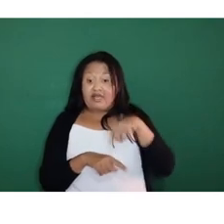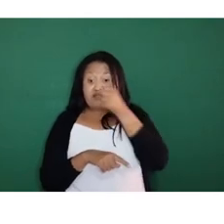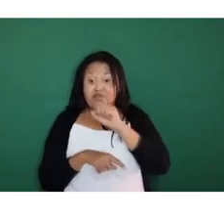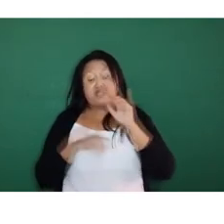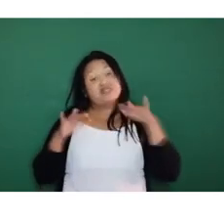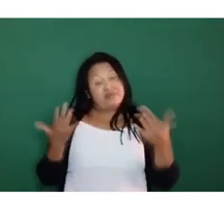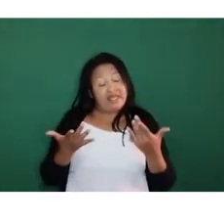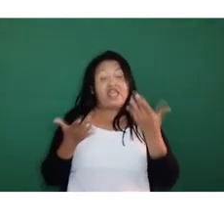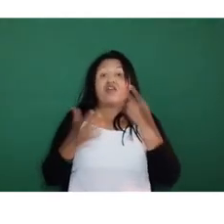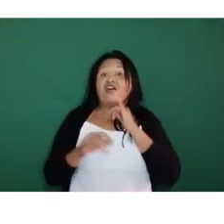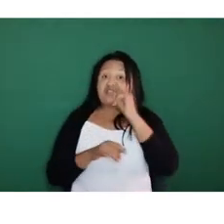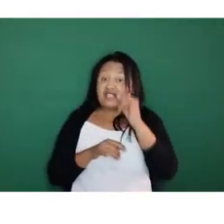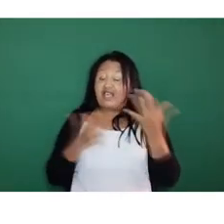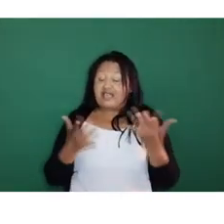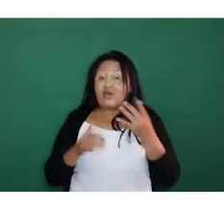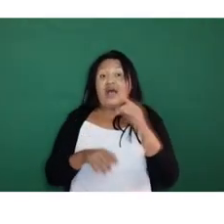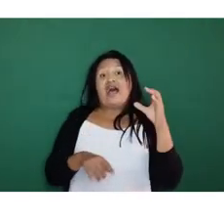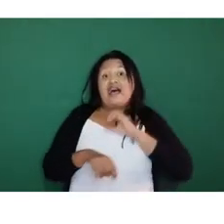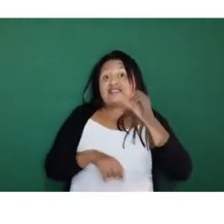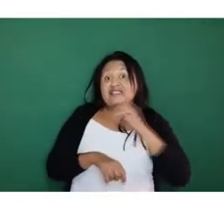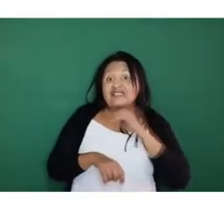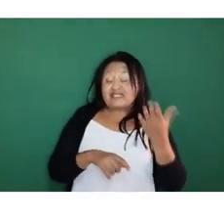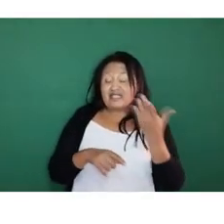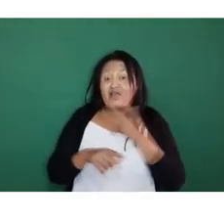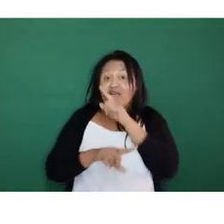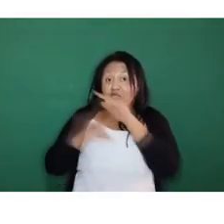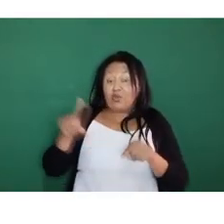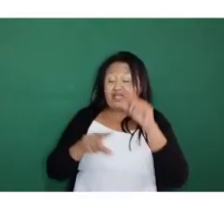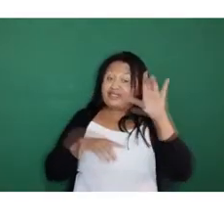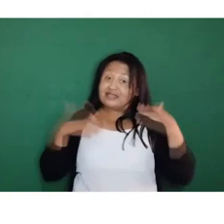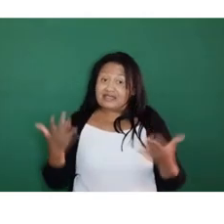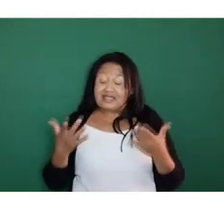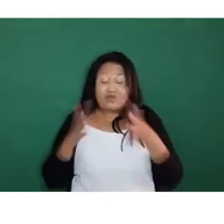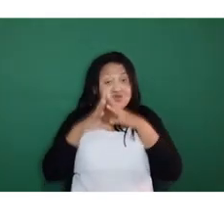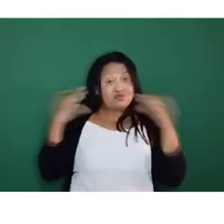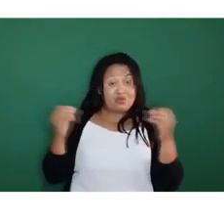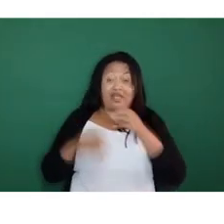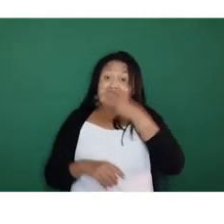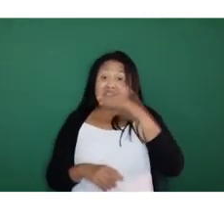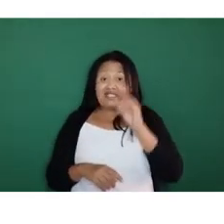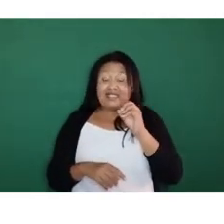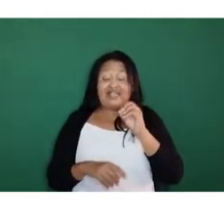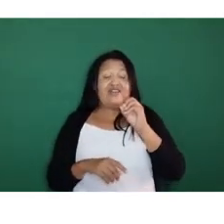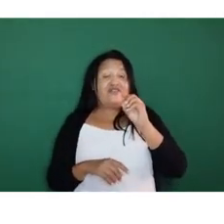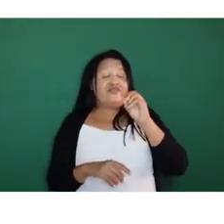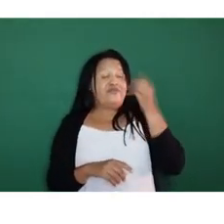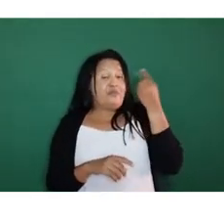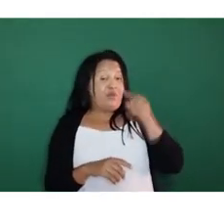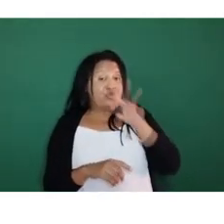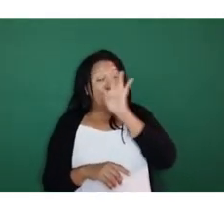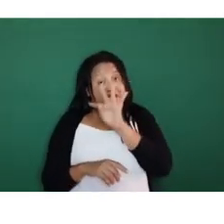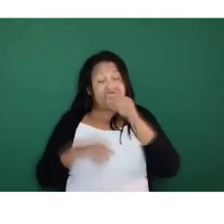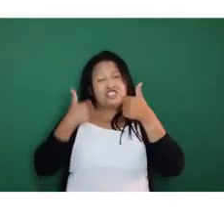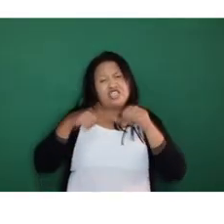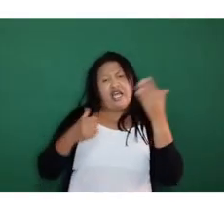dito a vocês a aceleração é nula Então esse termo desaparece Então quer dizer que a posição é 30 vezes t ou seja ela